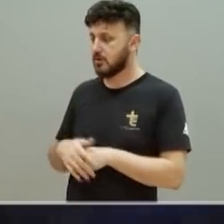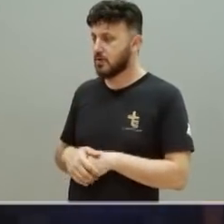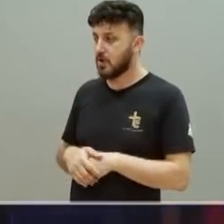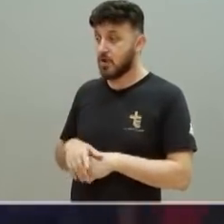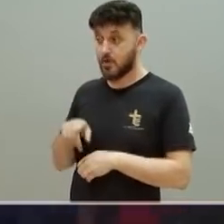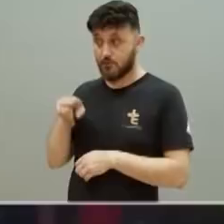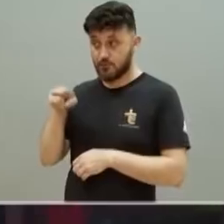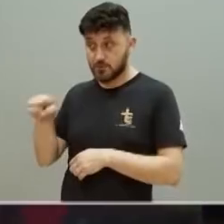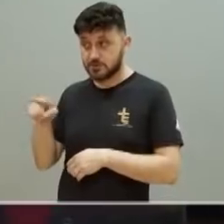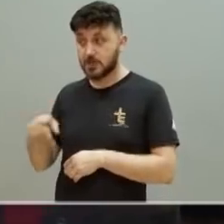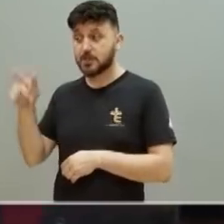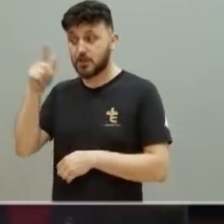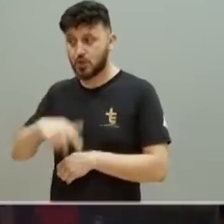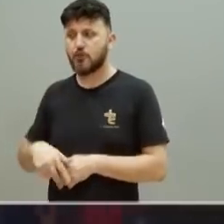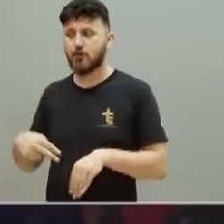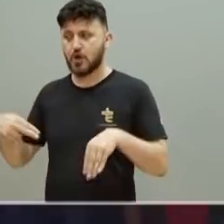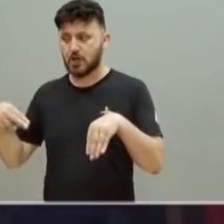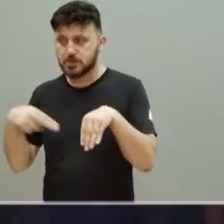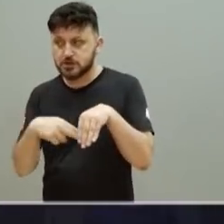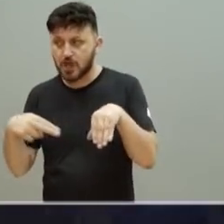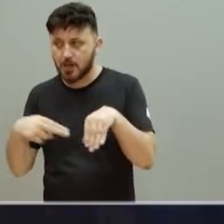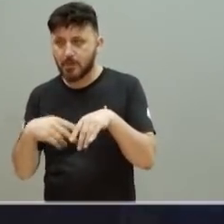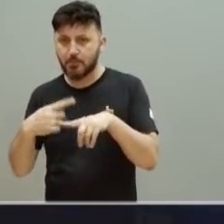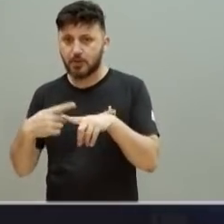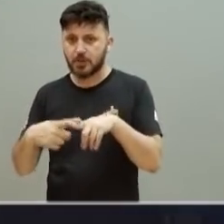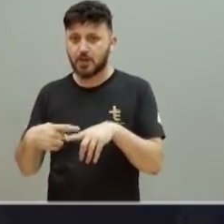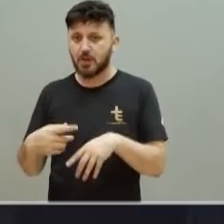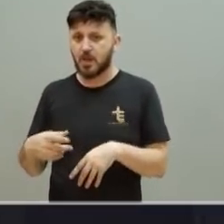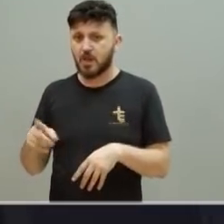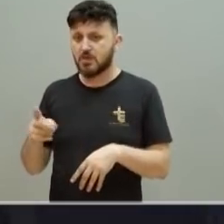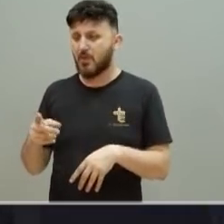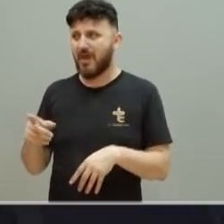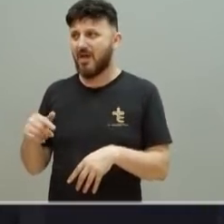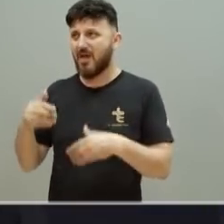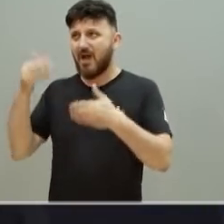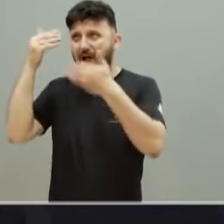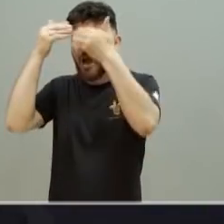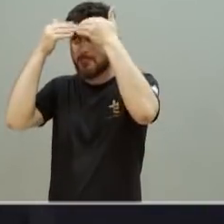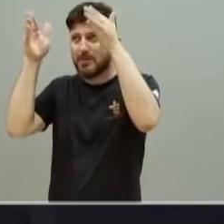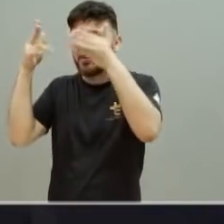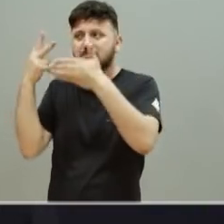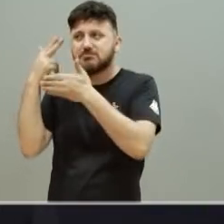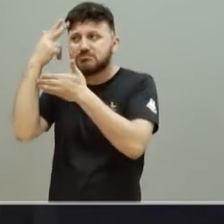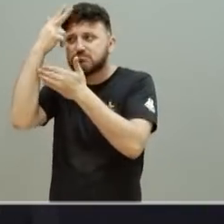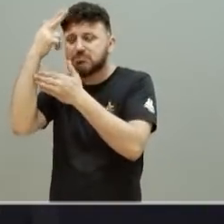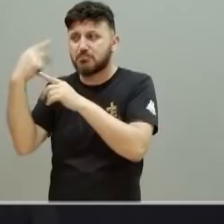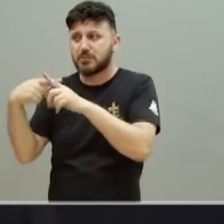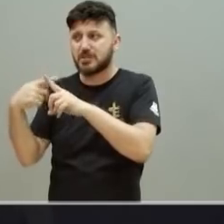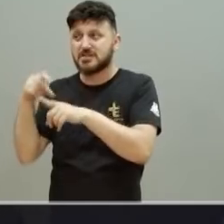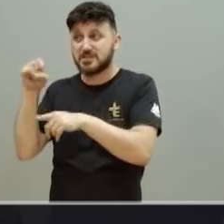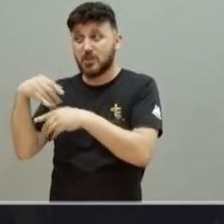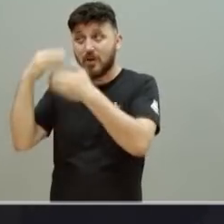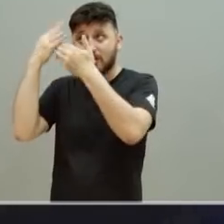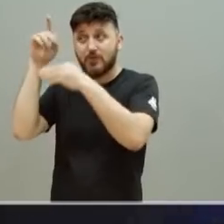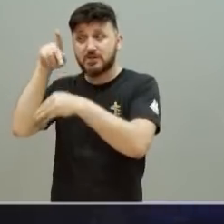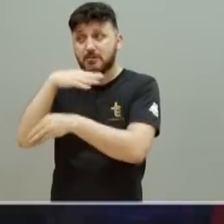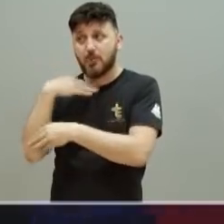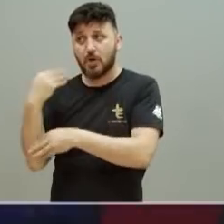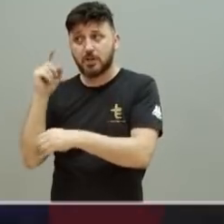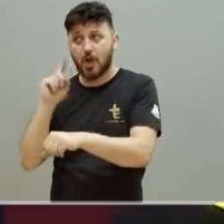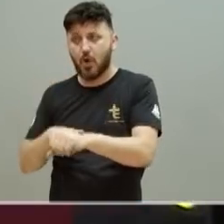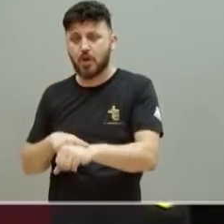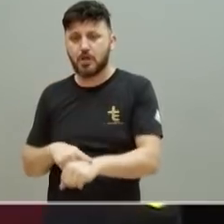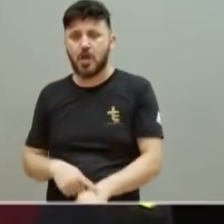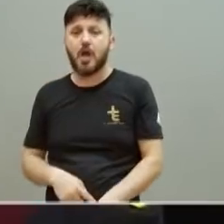vamos fazer outro exame, porque do jeito que está, não vale a pena nem mais abrir sua cabeça, porque se eu abrir, você morre. Fez